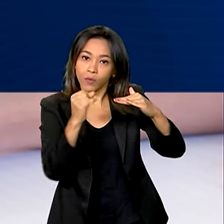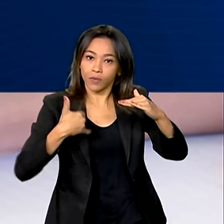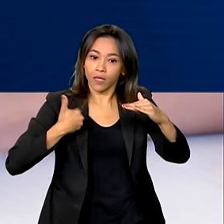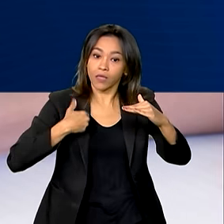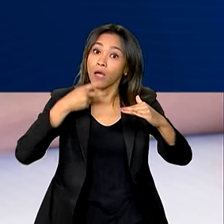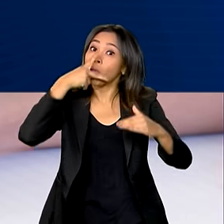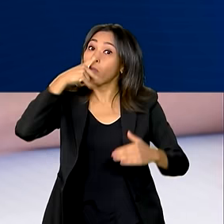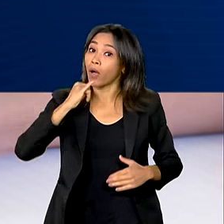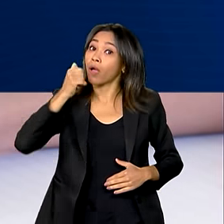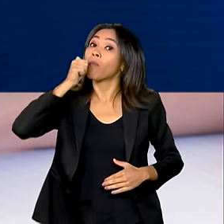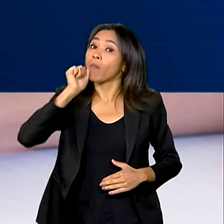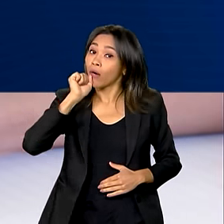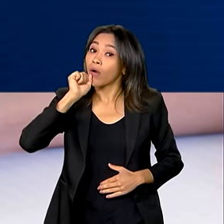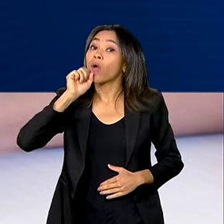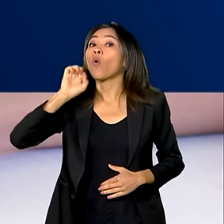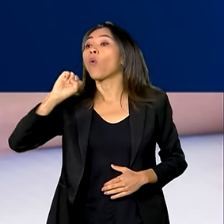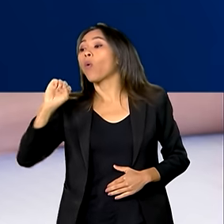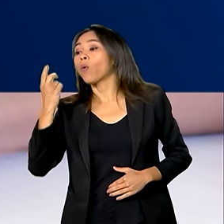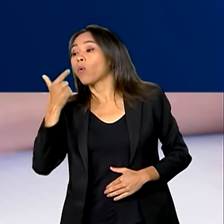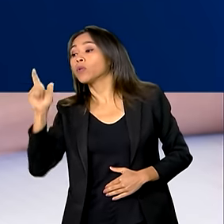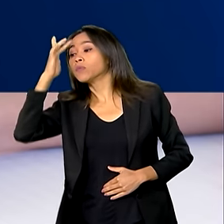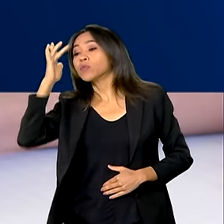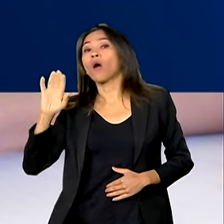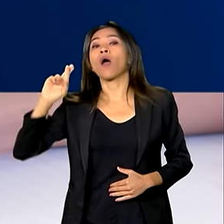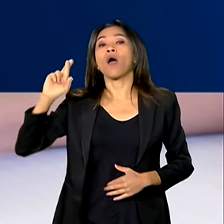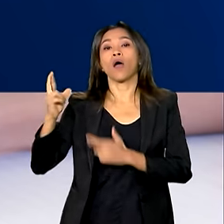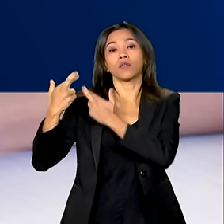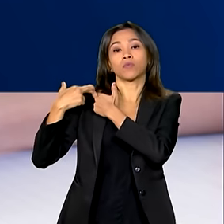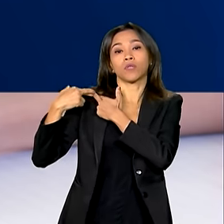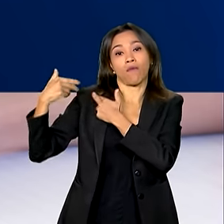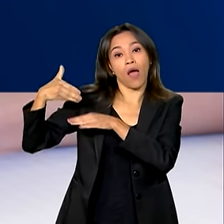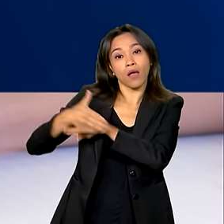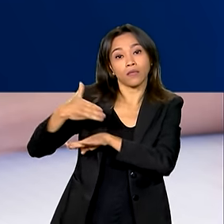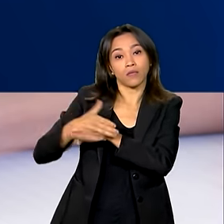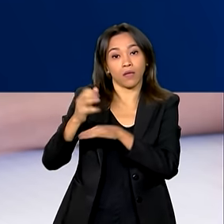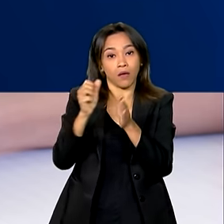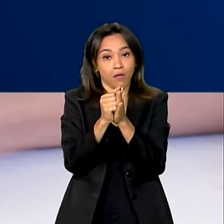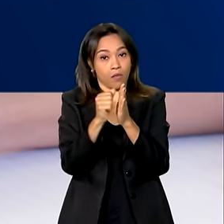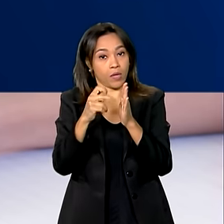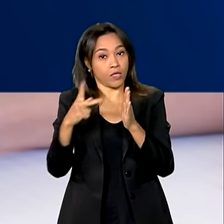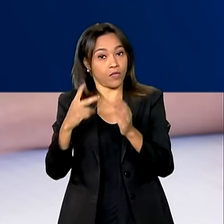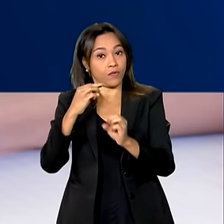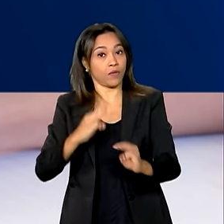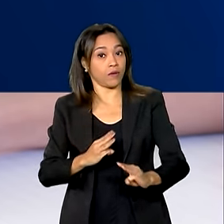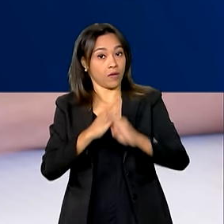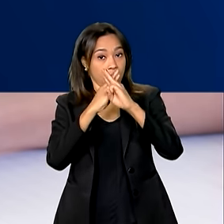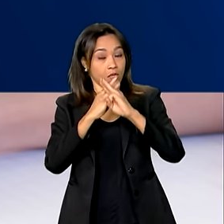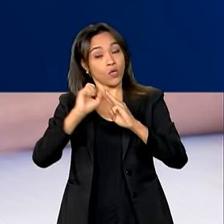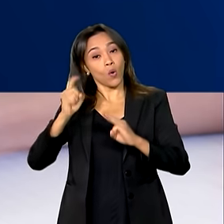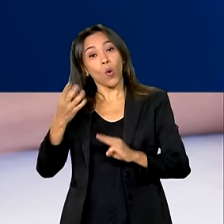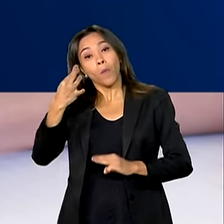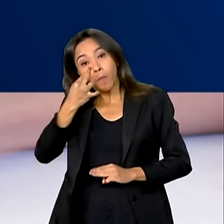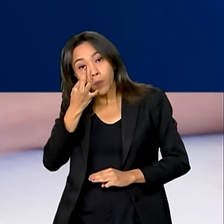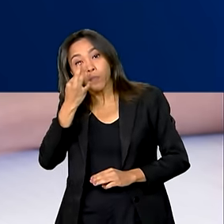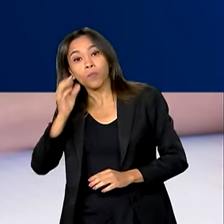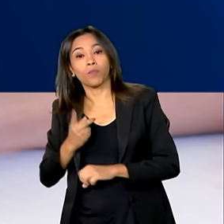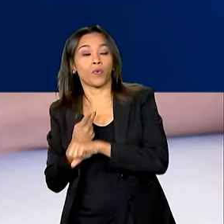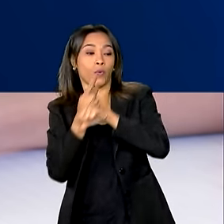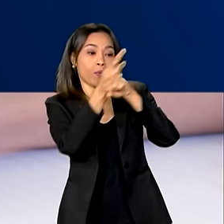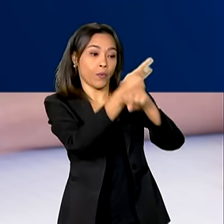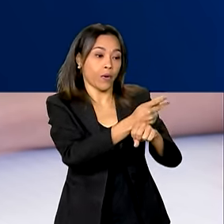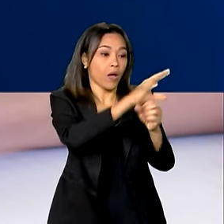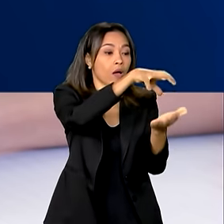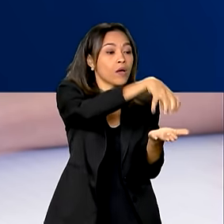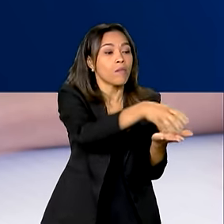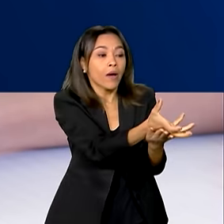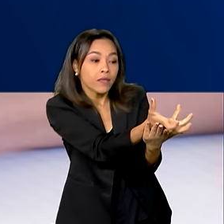seu pai, mãe ou responsável quem deve acessar o aplicativo Caixa Tem ou ir pessoalmente a uma agência para autorizar